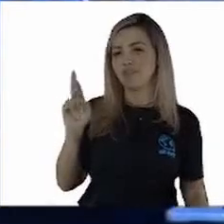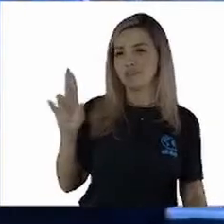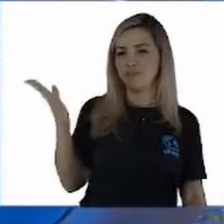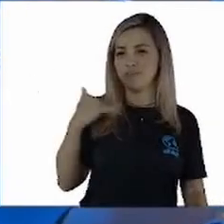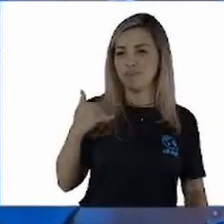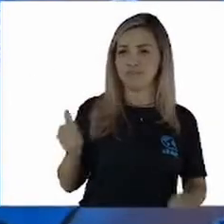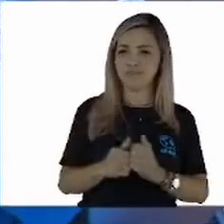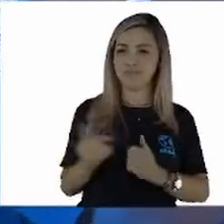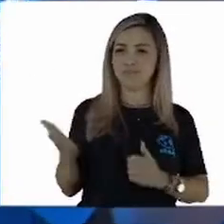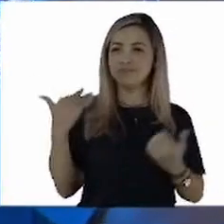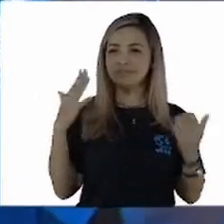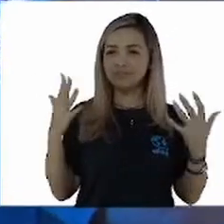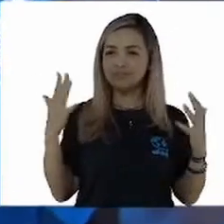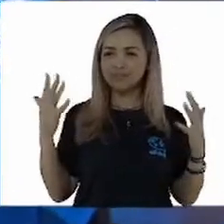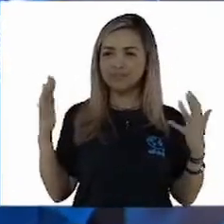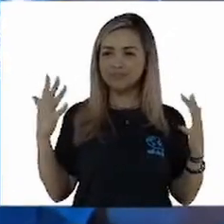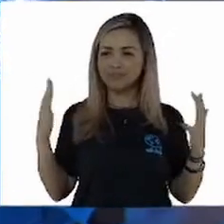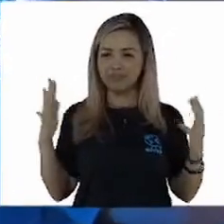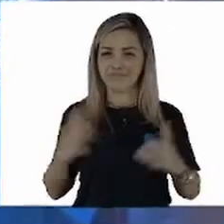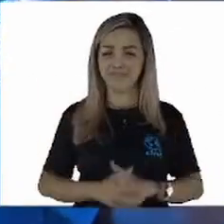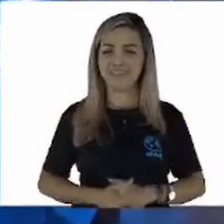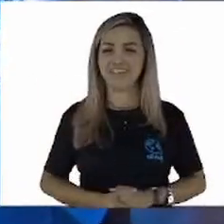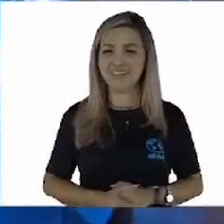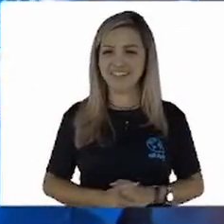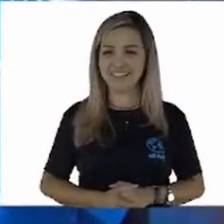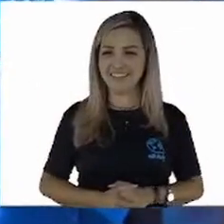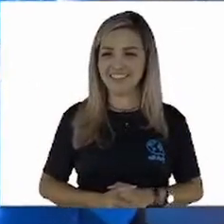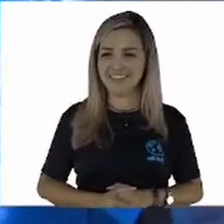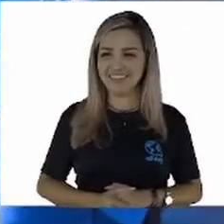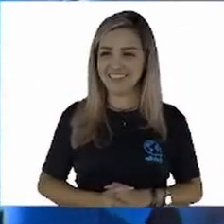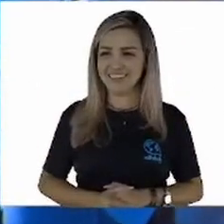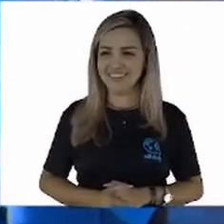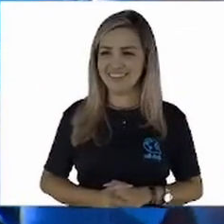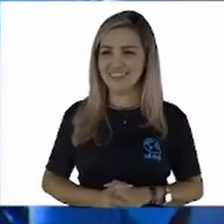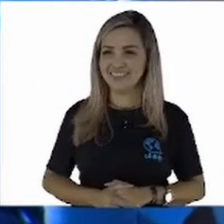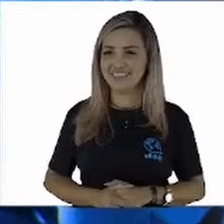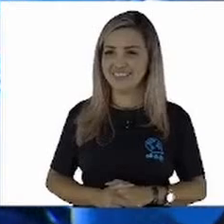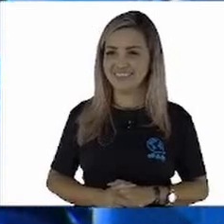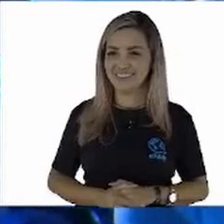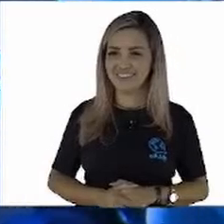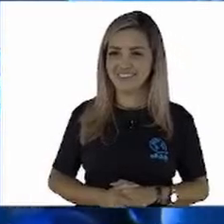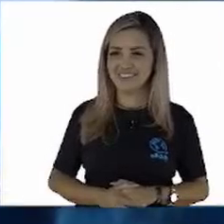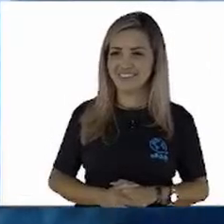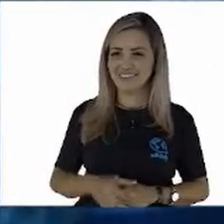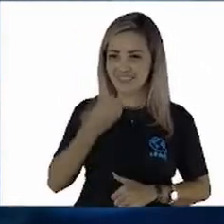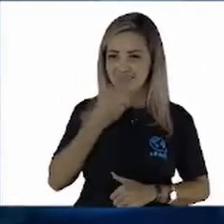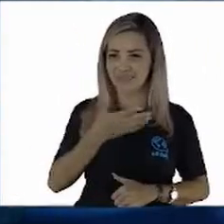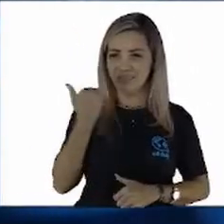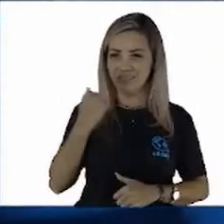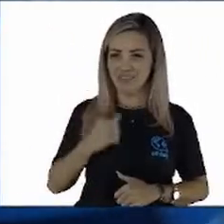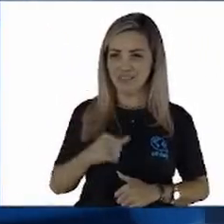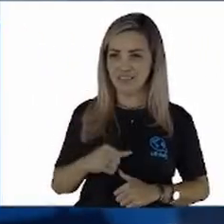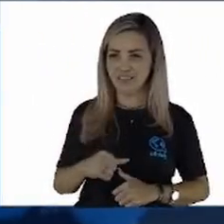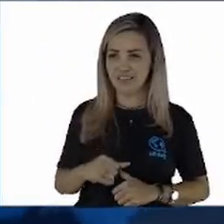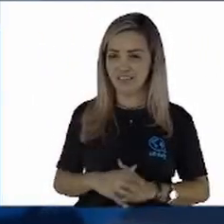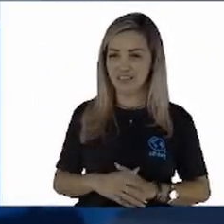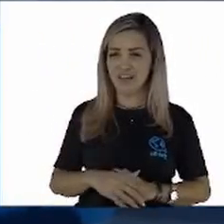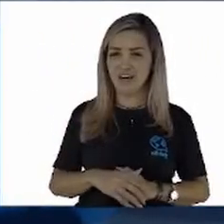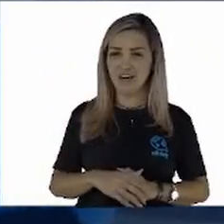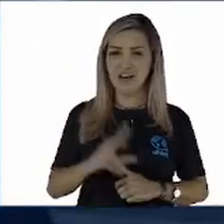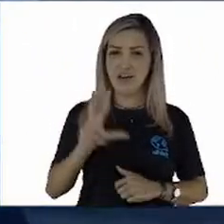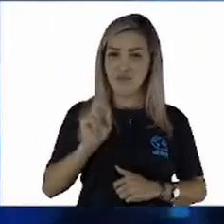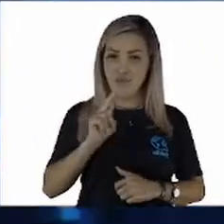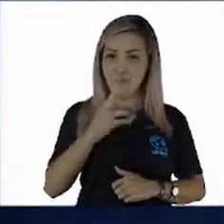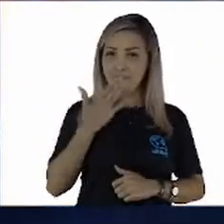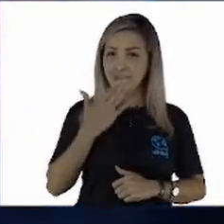aqui no palco. Isso. Ó. Tá bom, irmão? Victor Hugo, a parada é a seguinte.